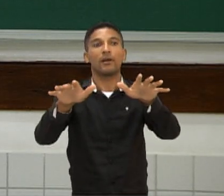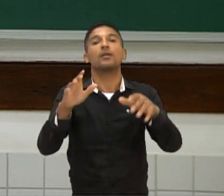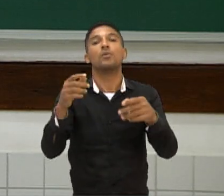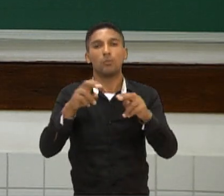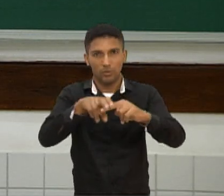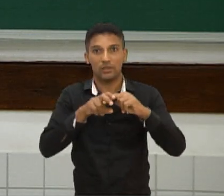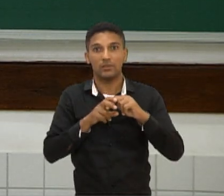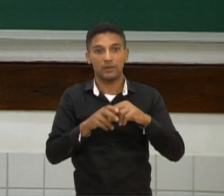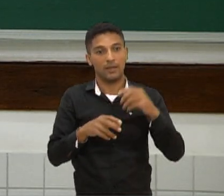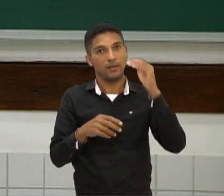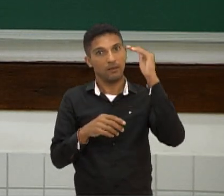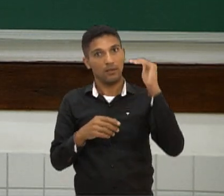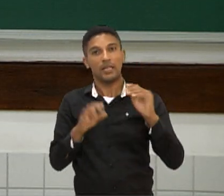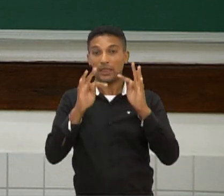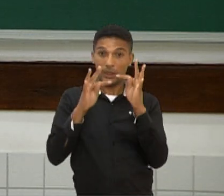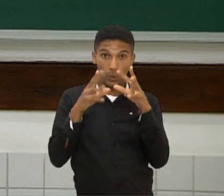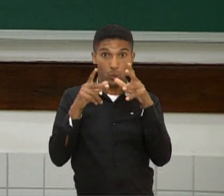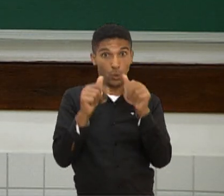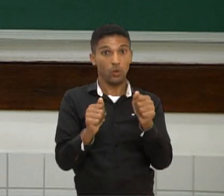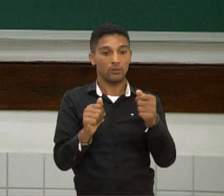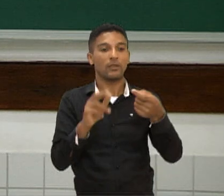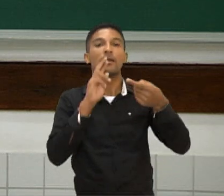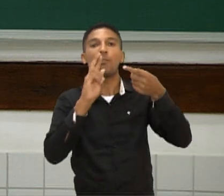as alternativas estão corretas.